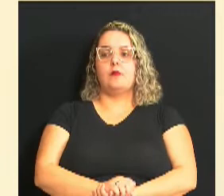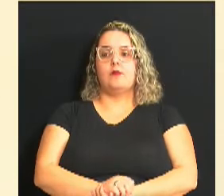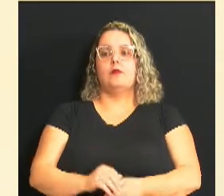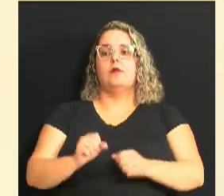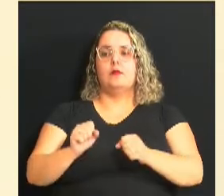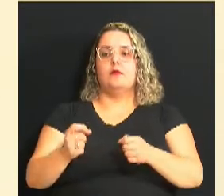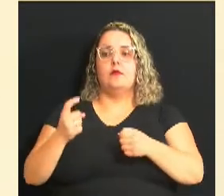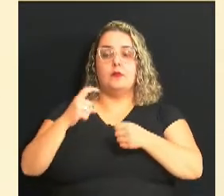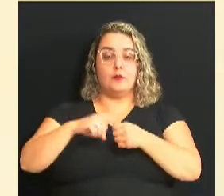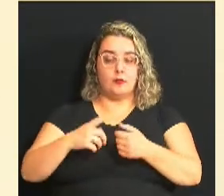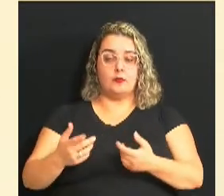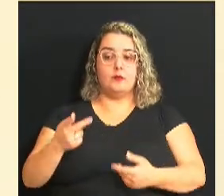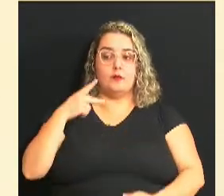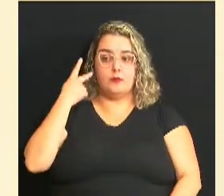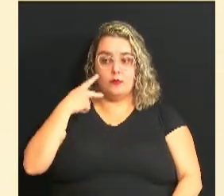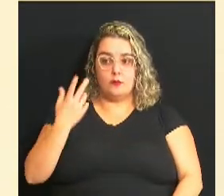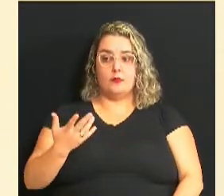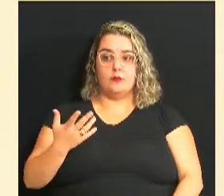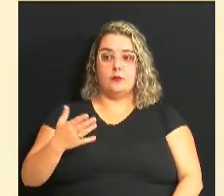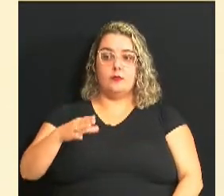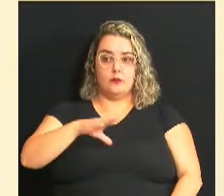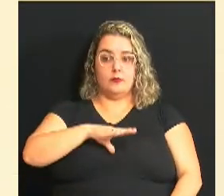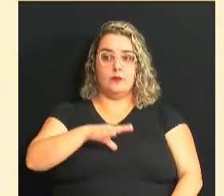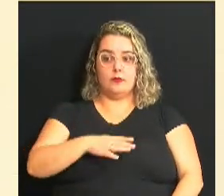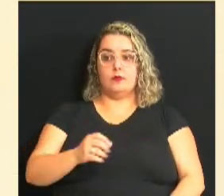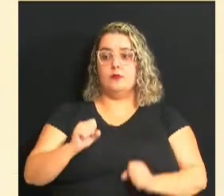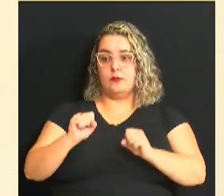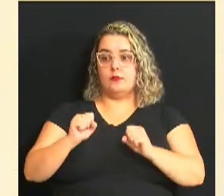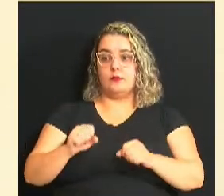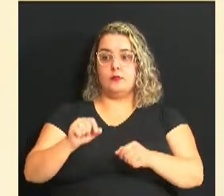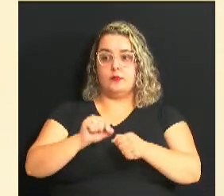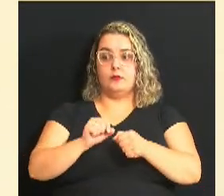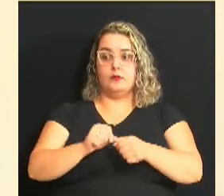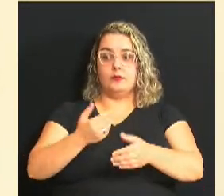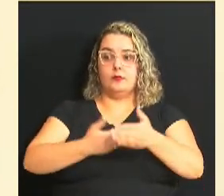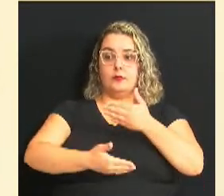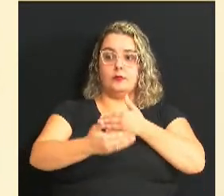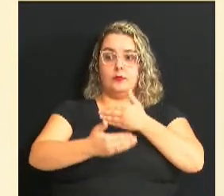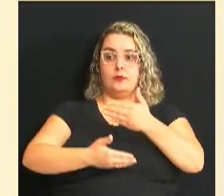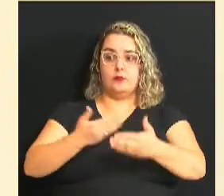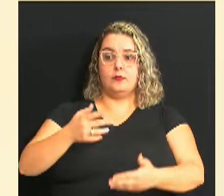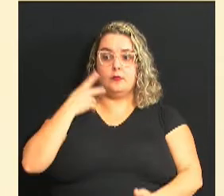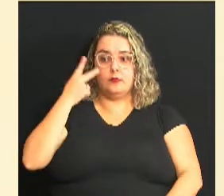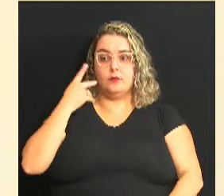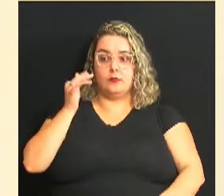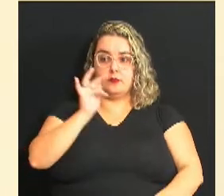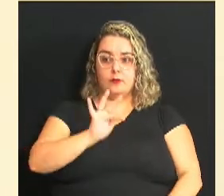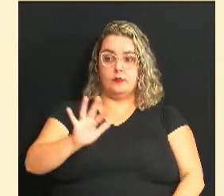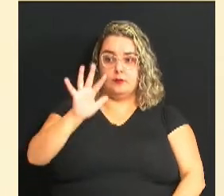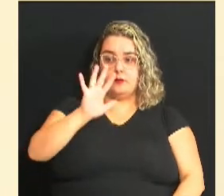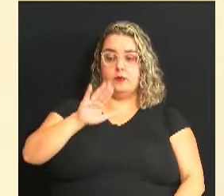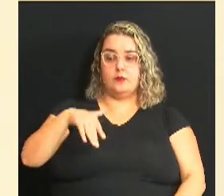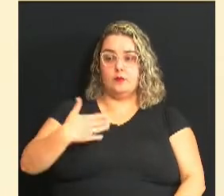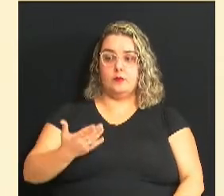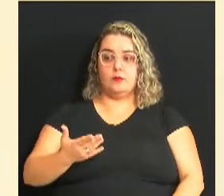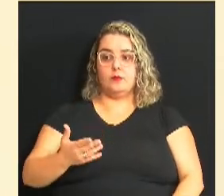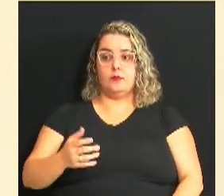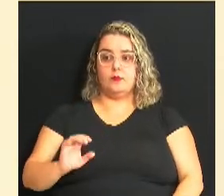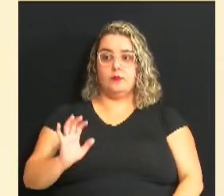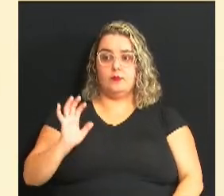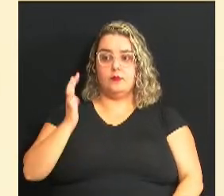ter e que os teatros municipais possam também fazer essa articulação com políticas federais quando elas estiverem